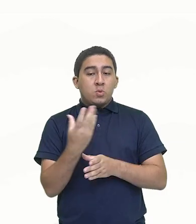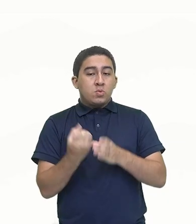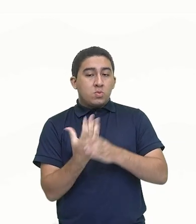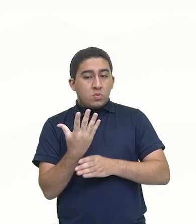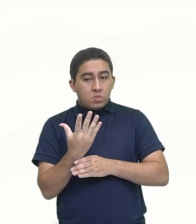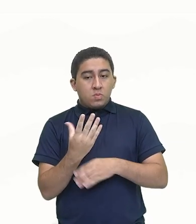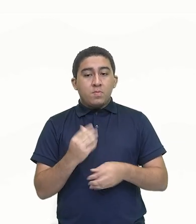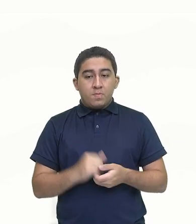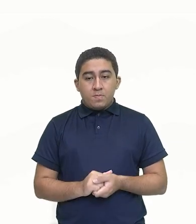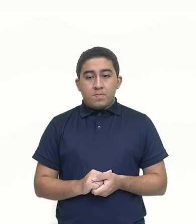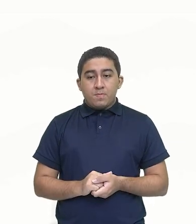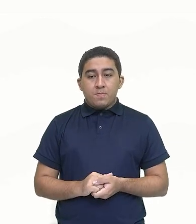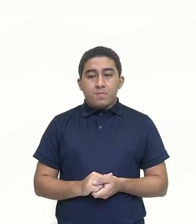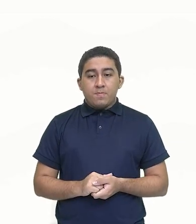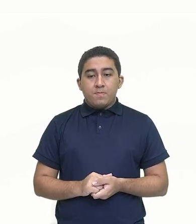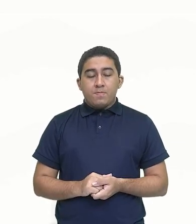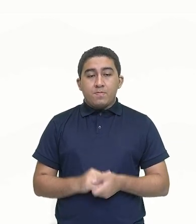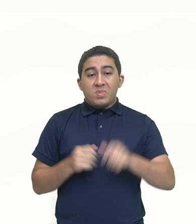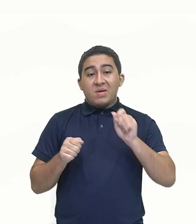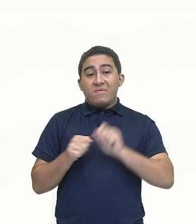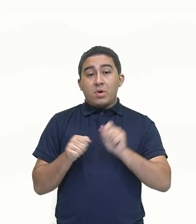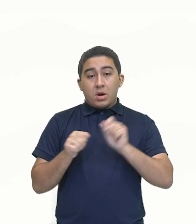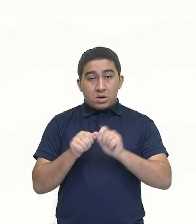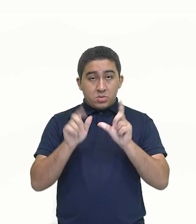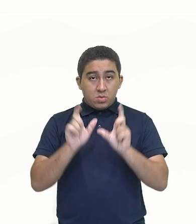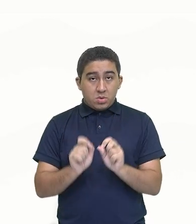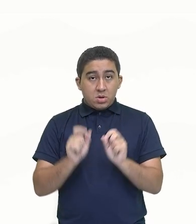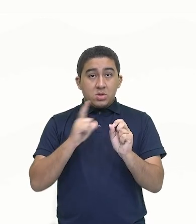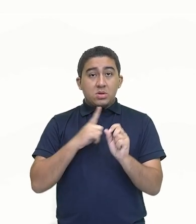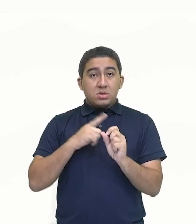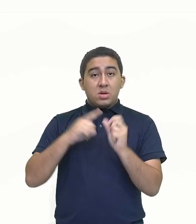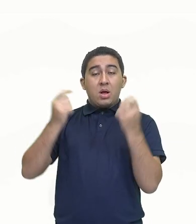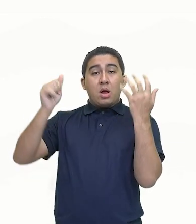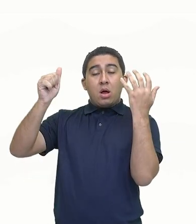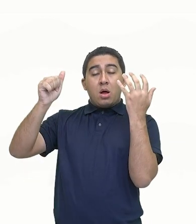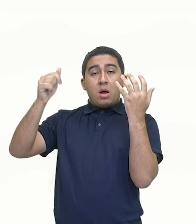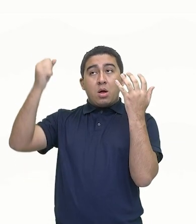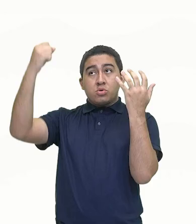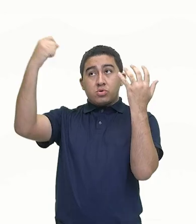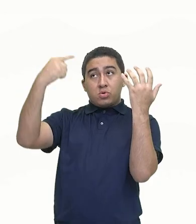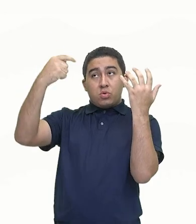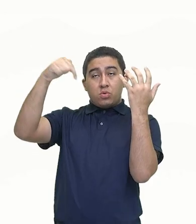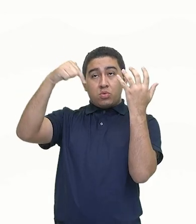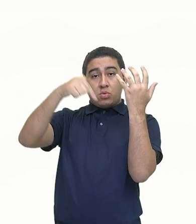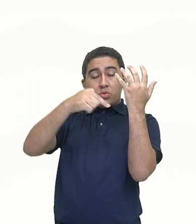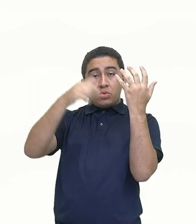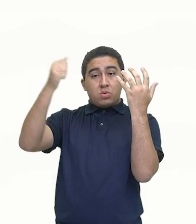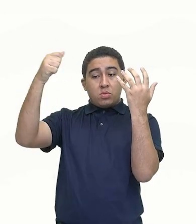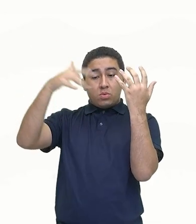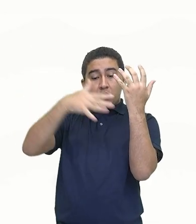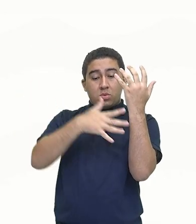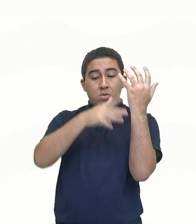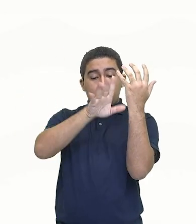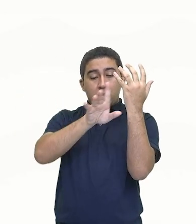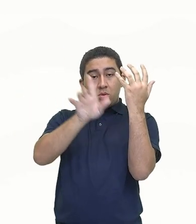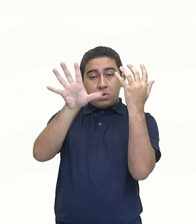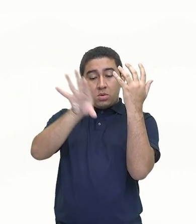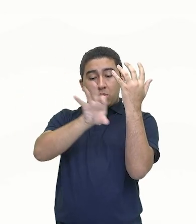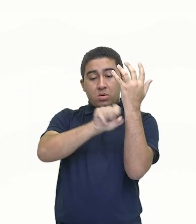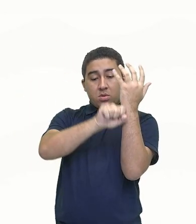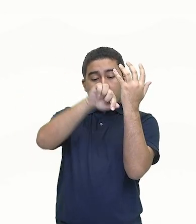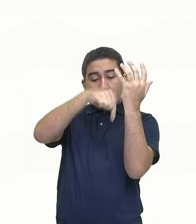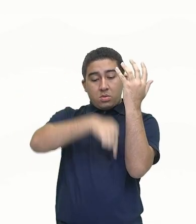produtores, são aqueles que realizam fotossíntese, são aqueles chamados de autotróficos,